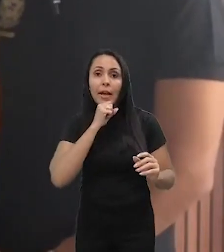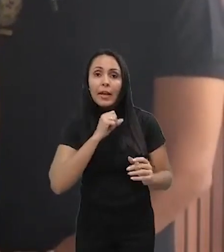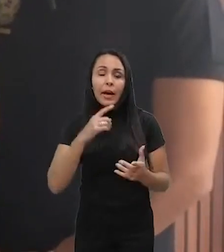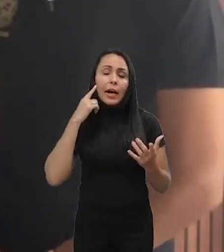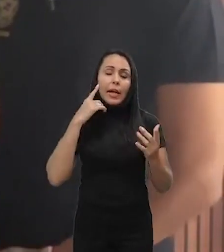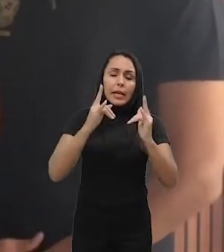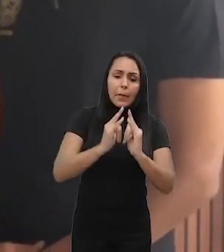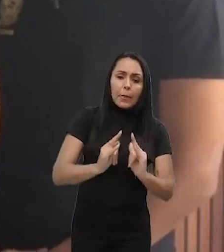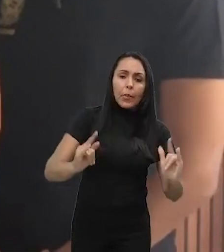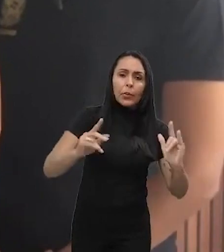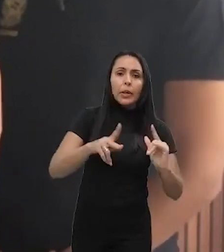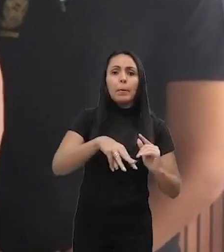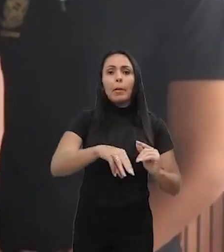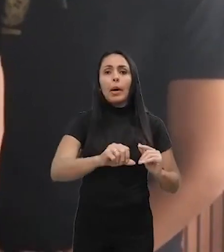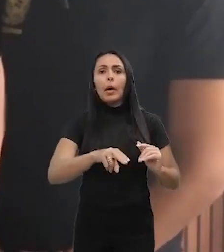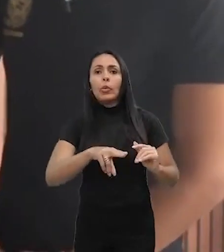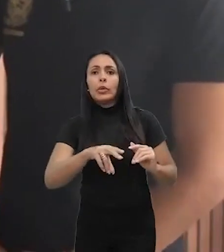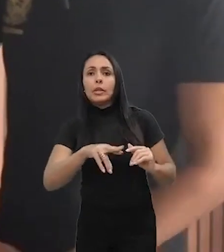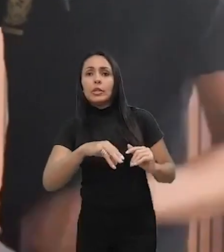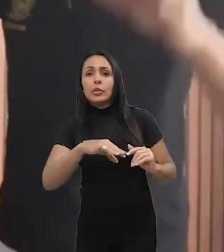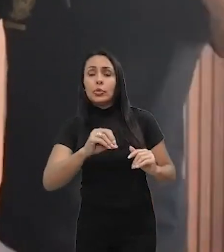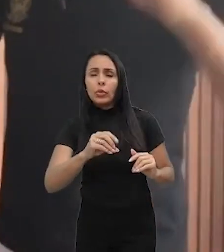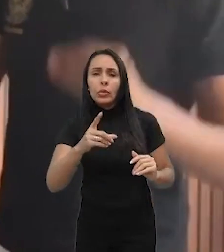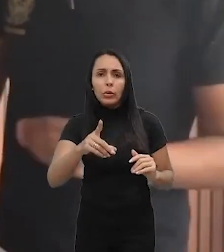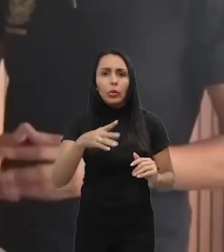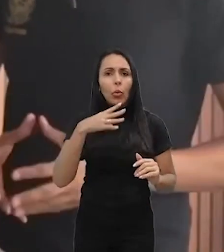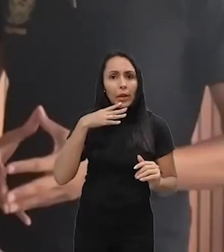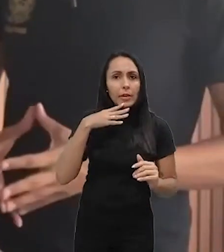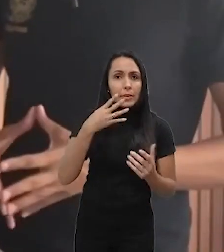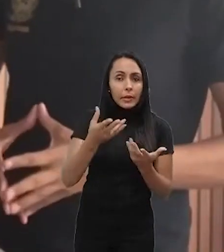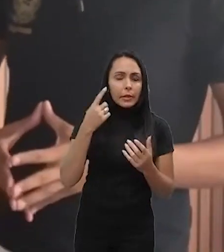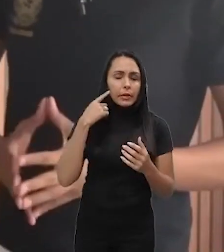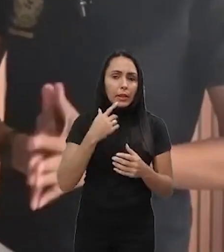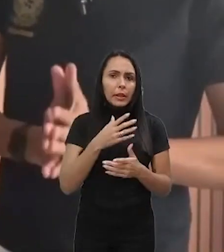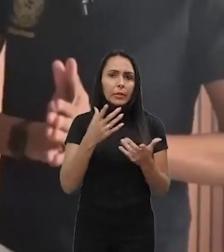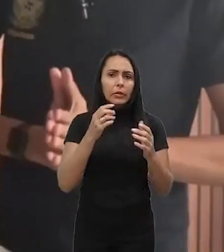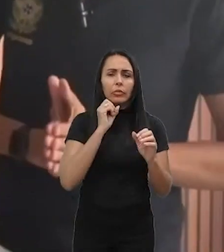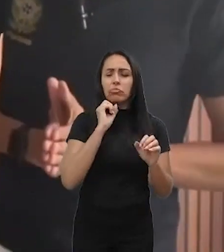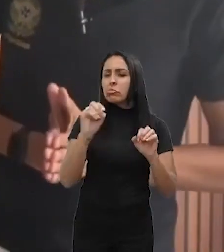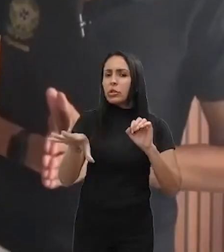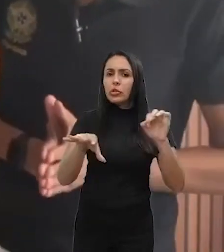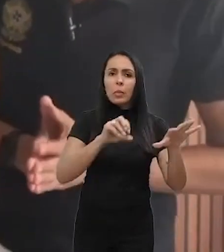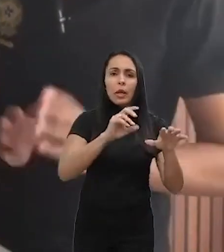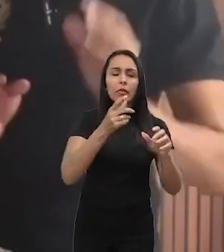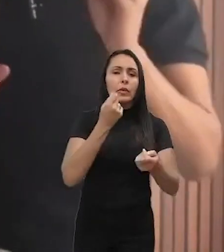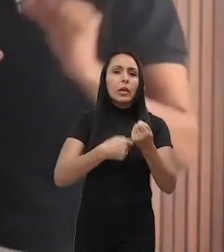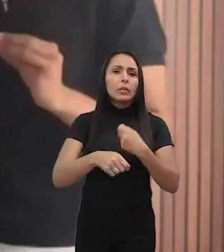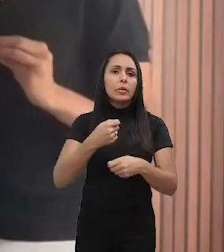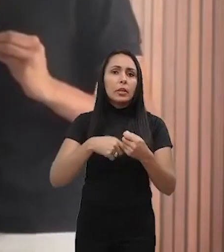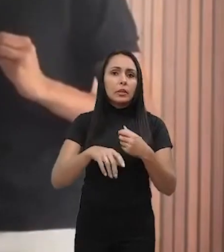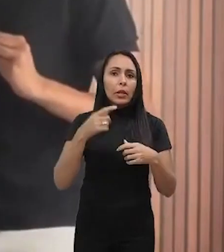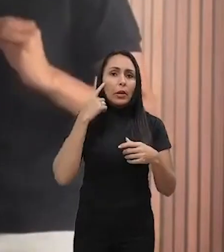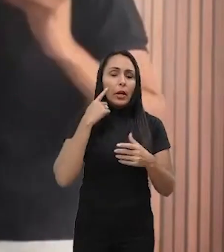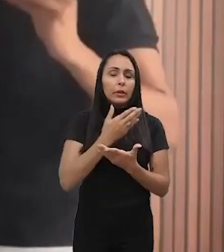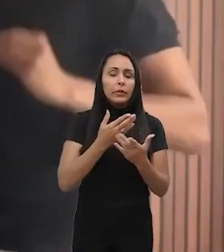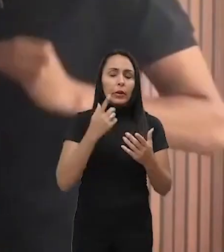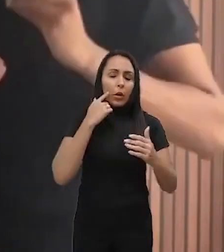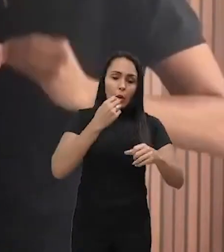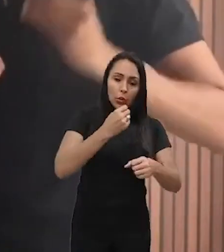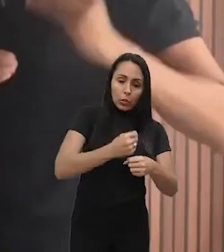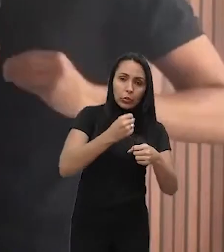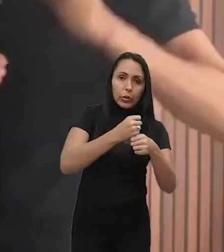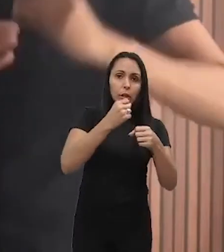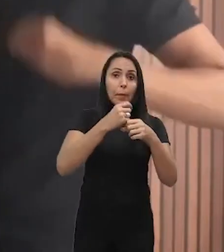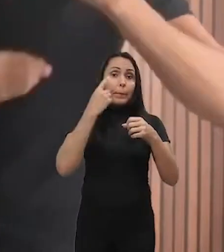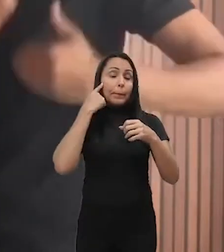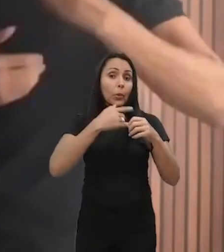de Nassau? Tu sabe uma curiosidade sobre ela? Veja como ele era tão esperto na administração dele. Ele precisava construir a ponte porque ele